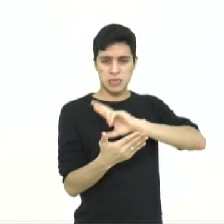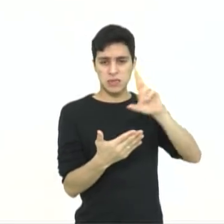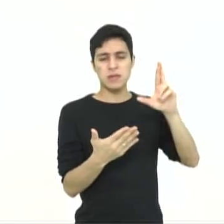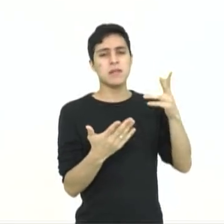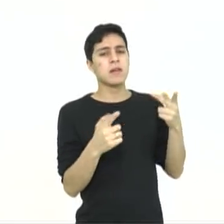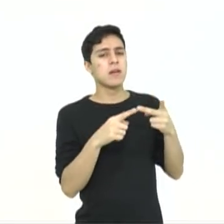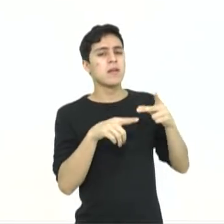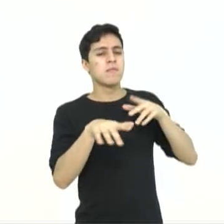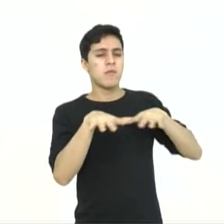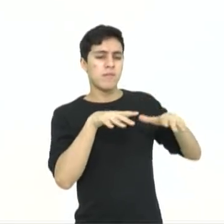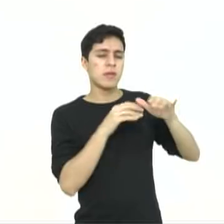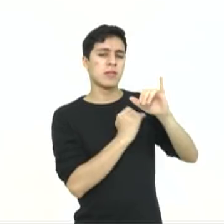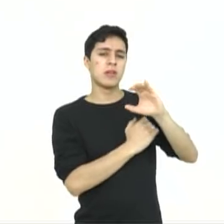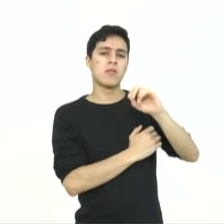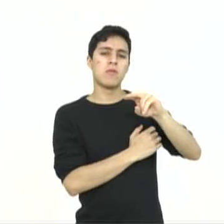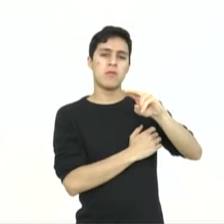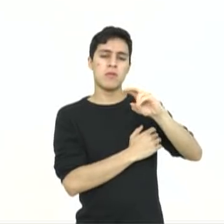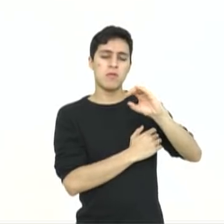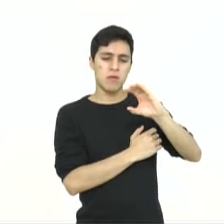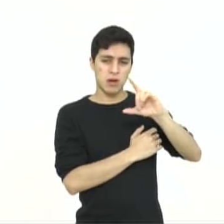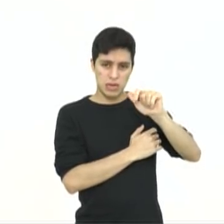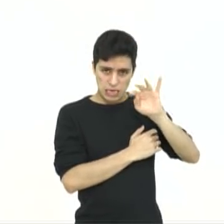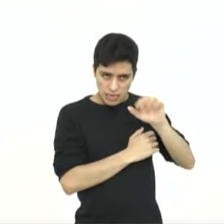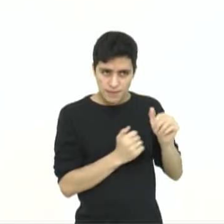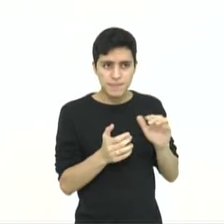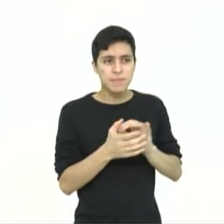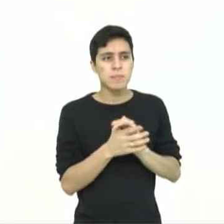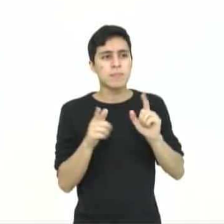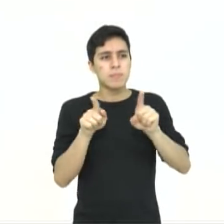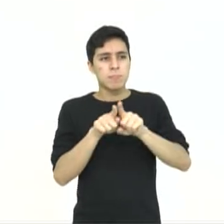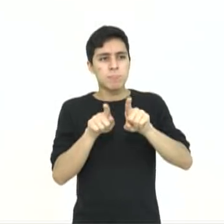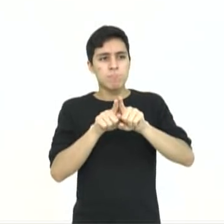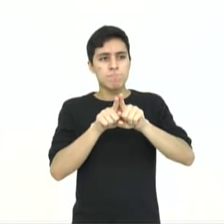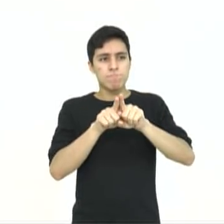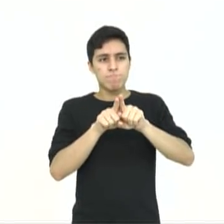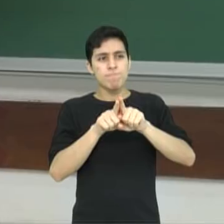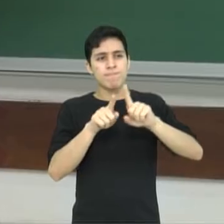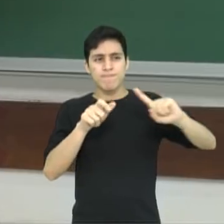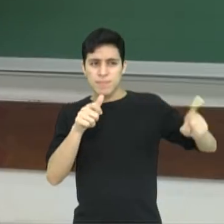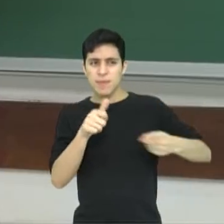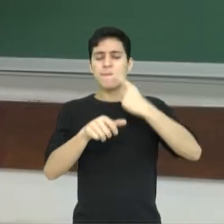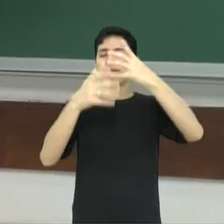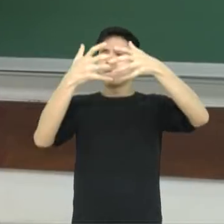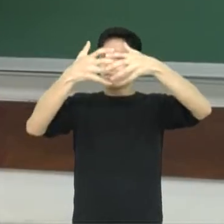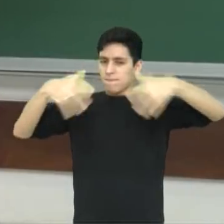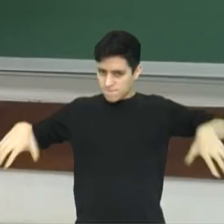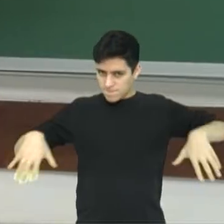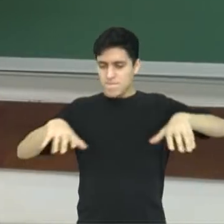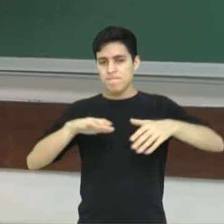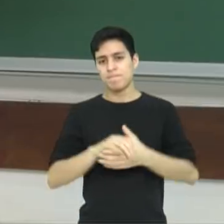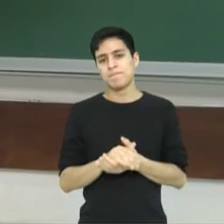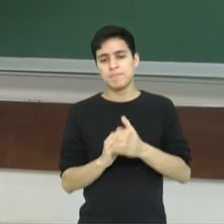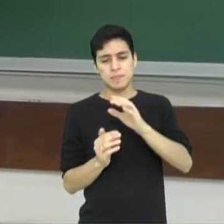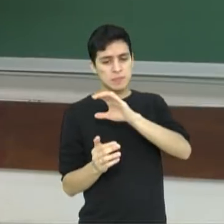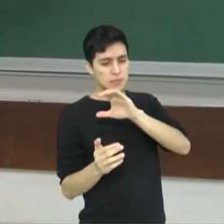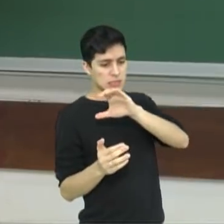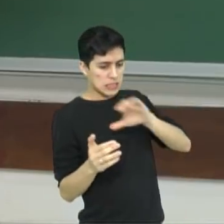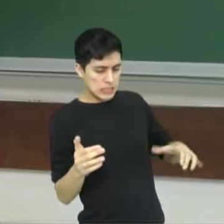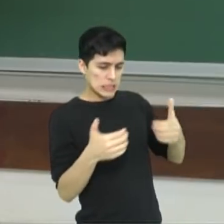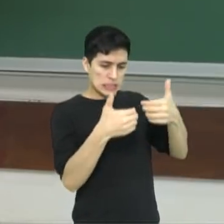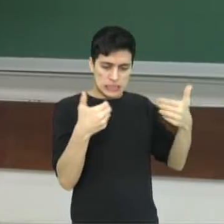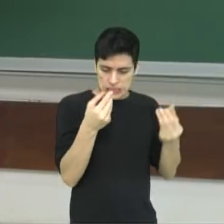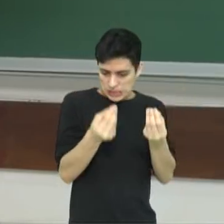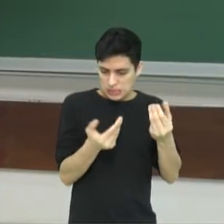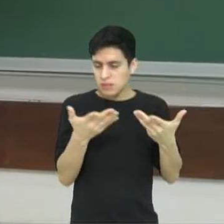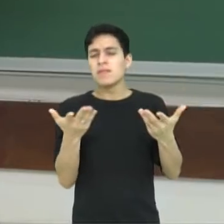E a primeira, gostei muito desse tema aqui, ó, Cisma do Oriente, primeira divisão oficial da cristandade. Ô, professor, volta